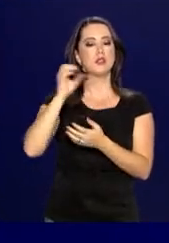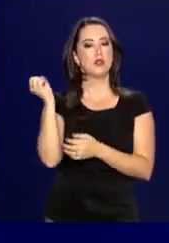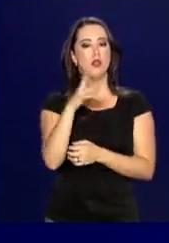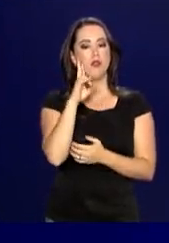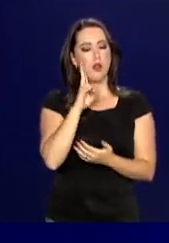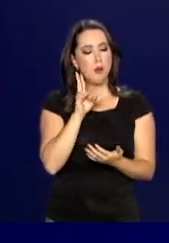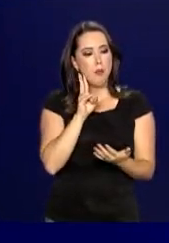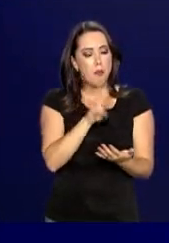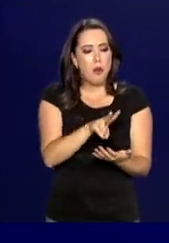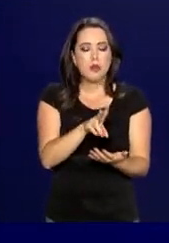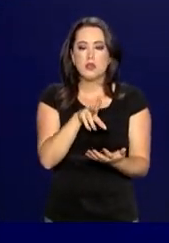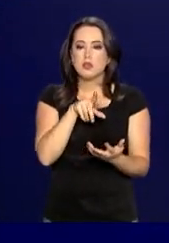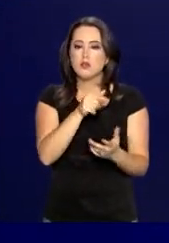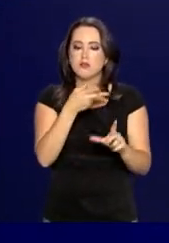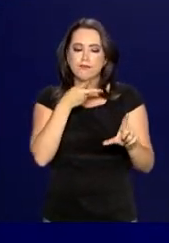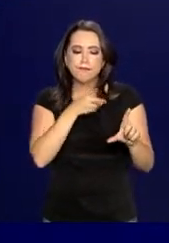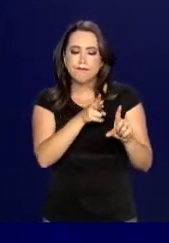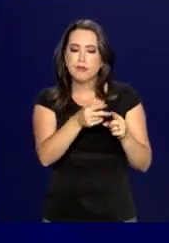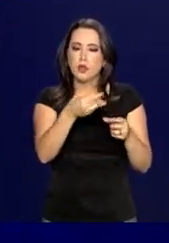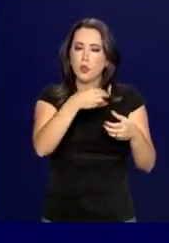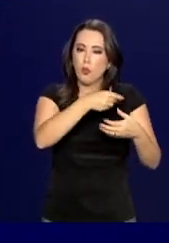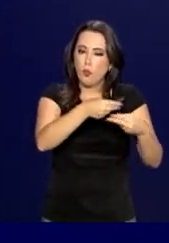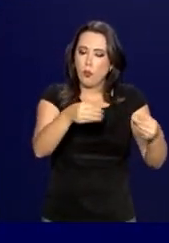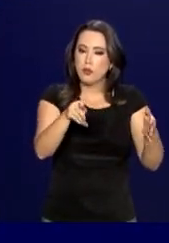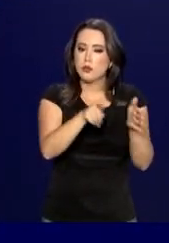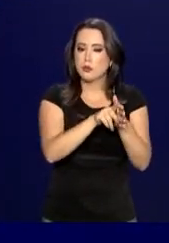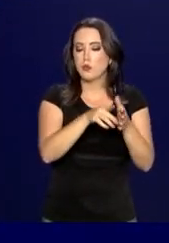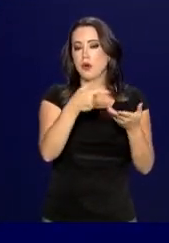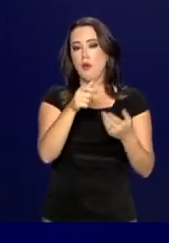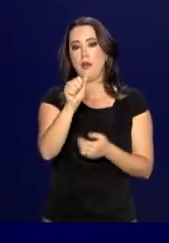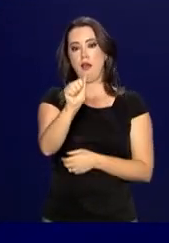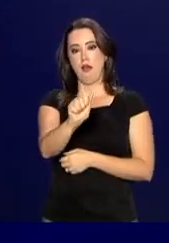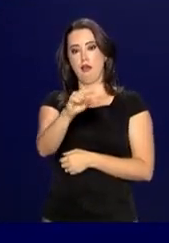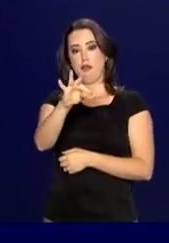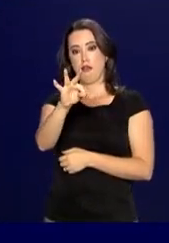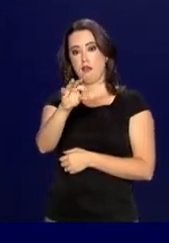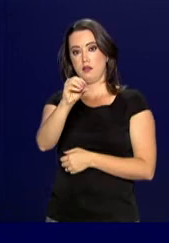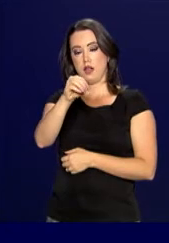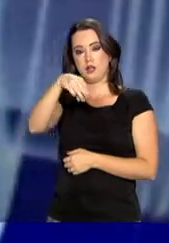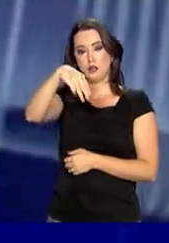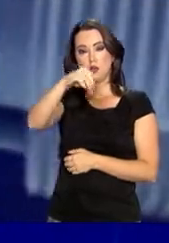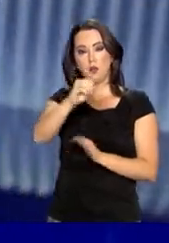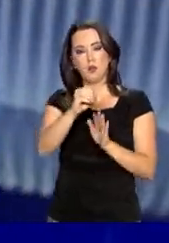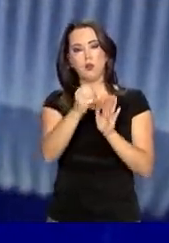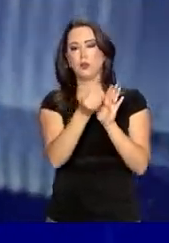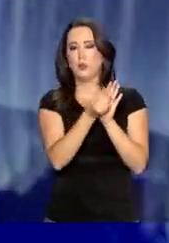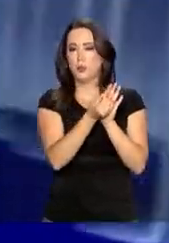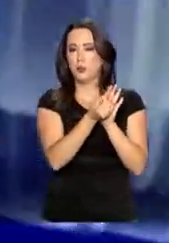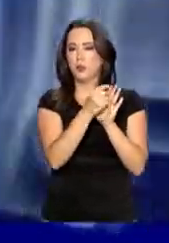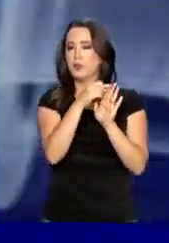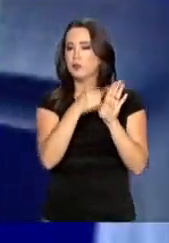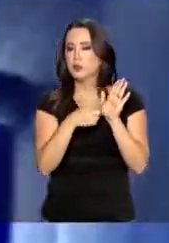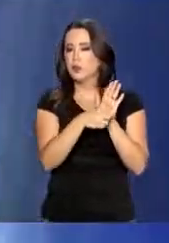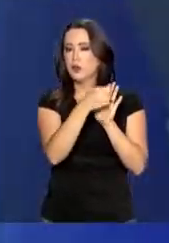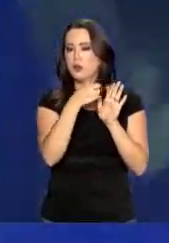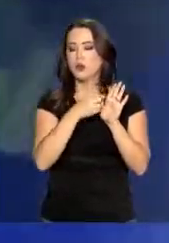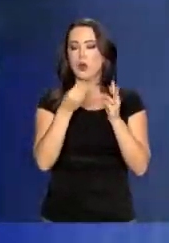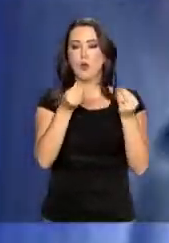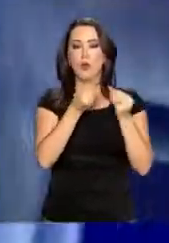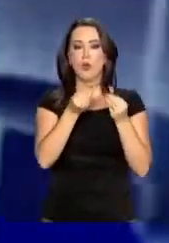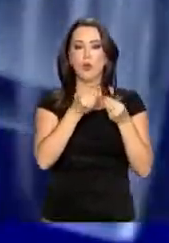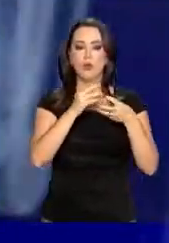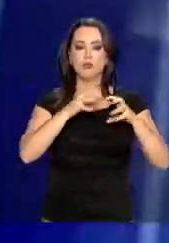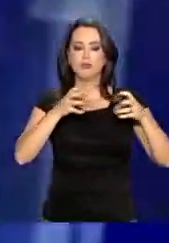mostrar como átomos e moléculas se comportam. Até o momento, o Ministério da Ciência, Tecnologia, Inovações e